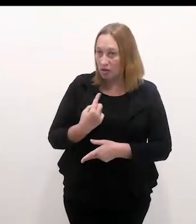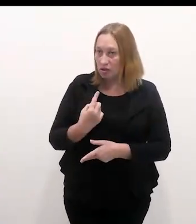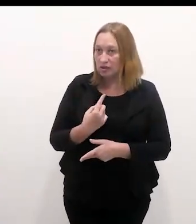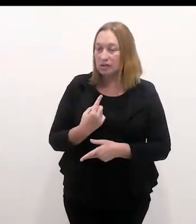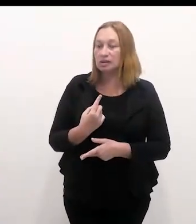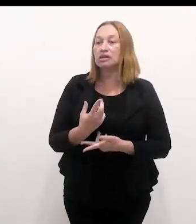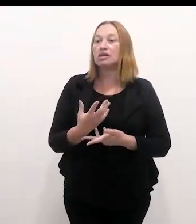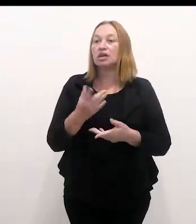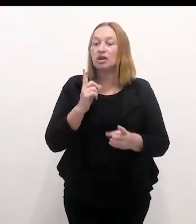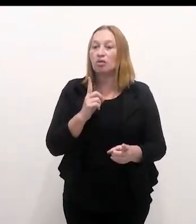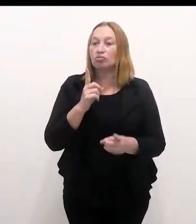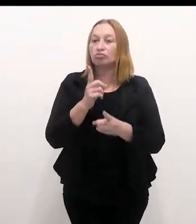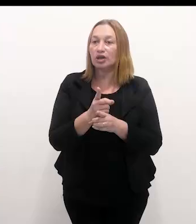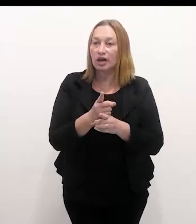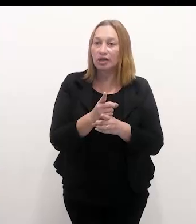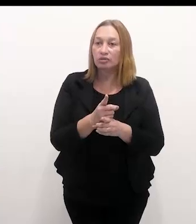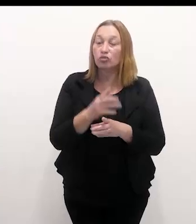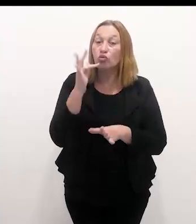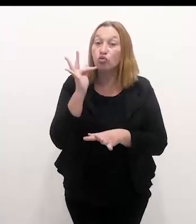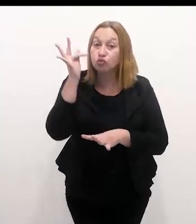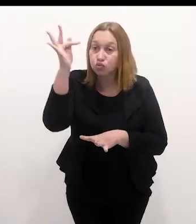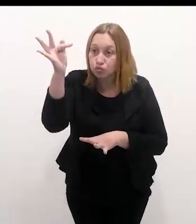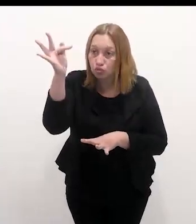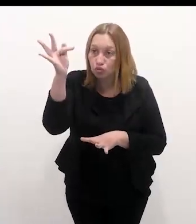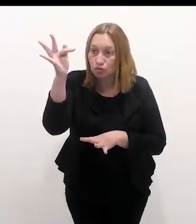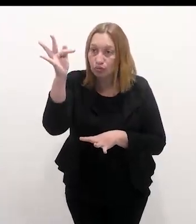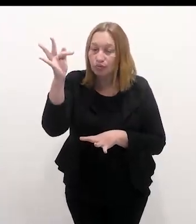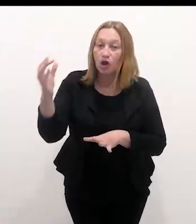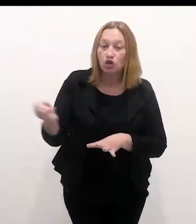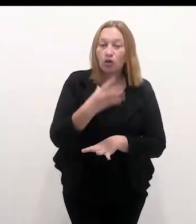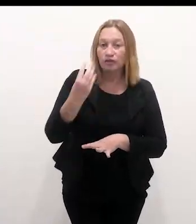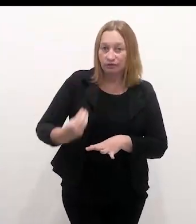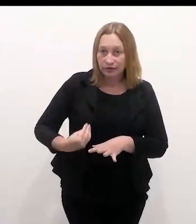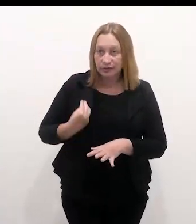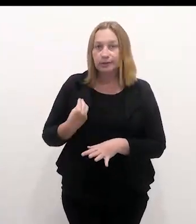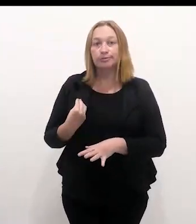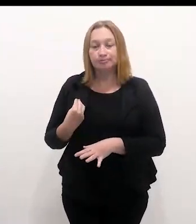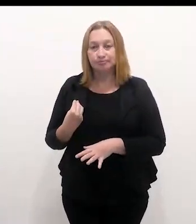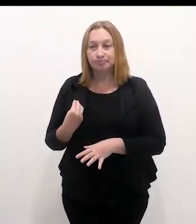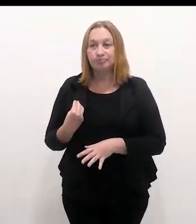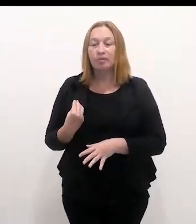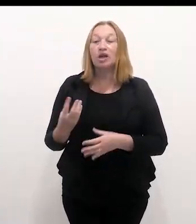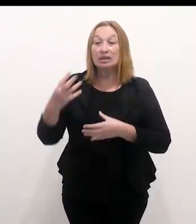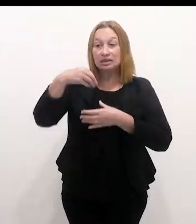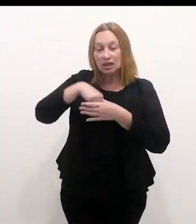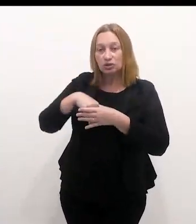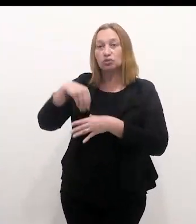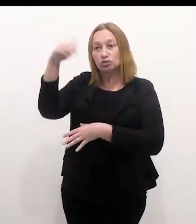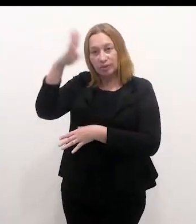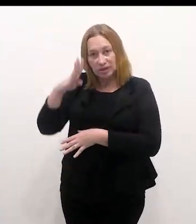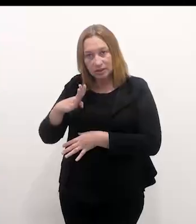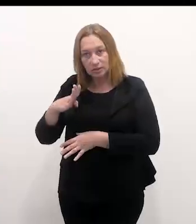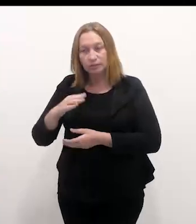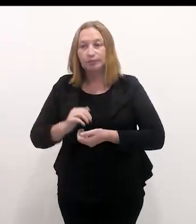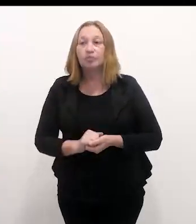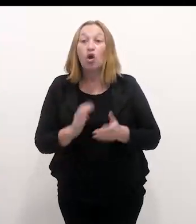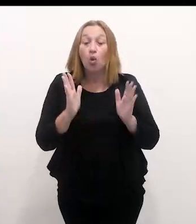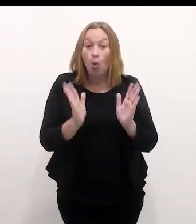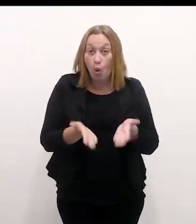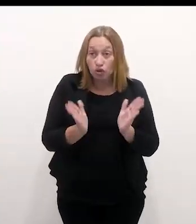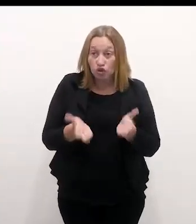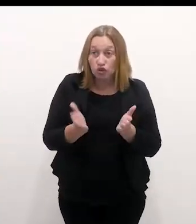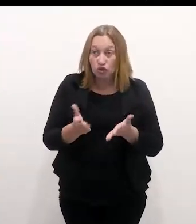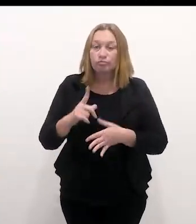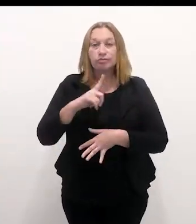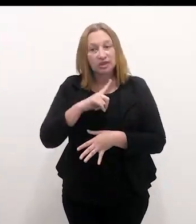cidadãos encontraram um futuro, uma nova vida e se integraram muito bem no Brasil.